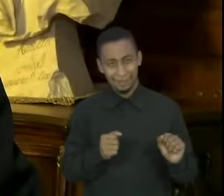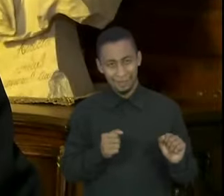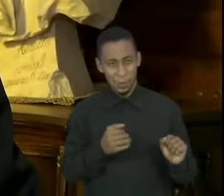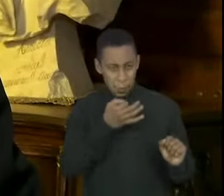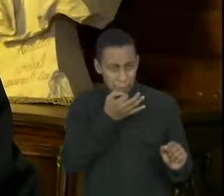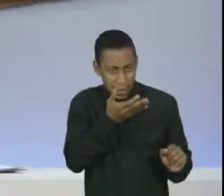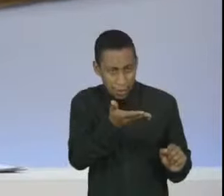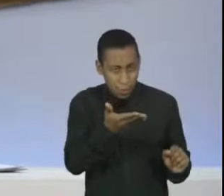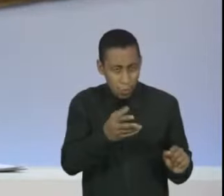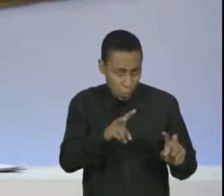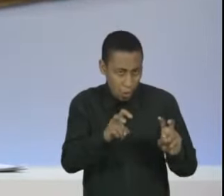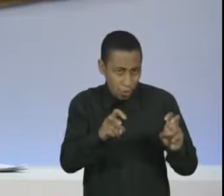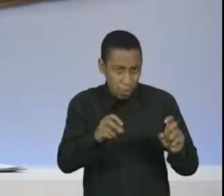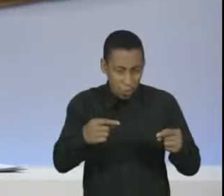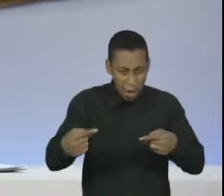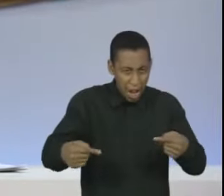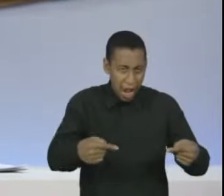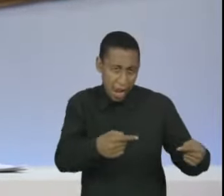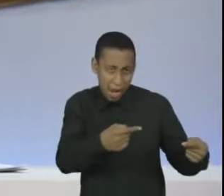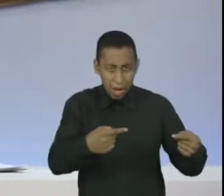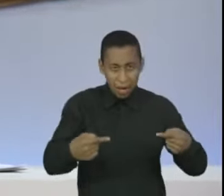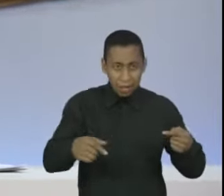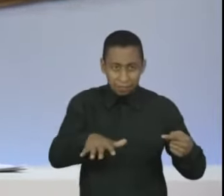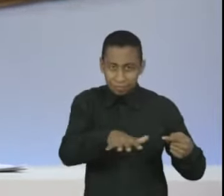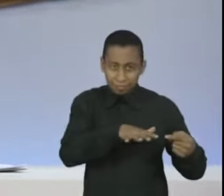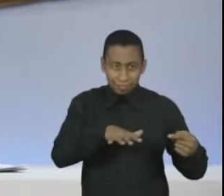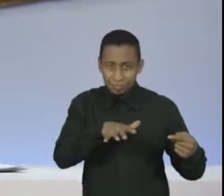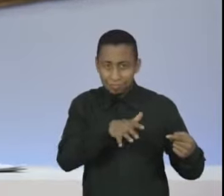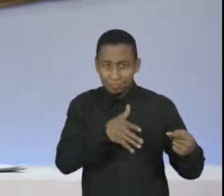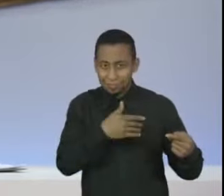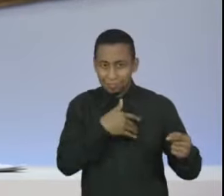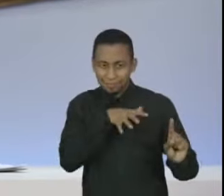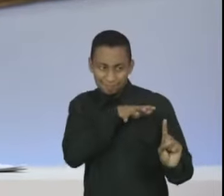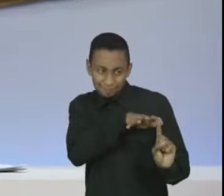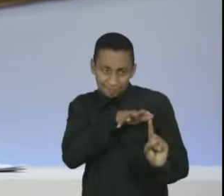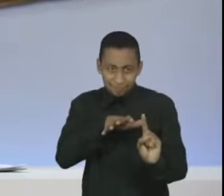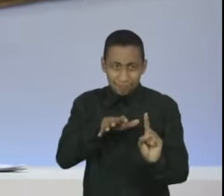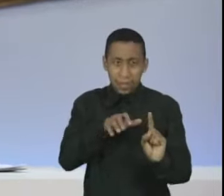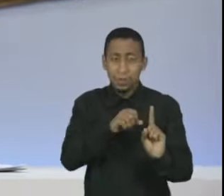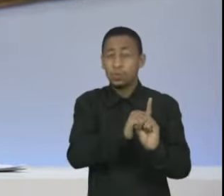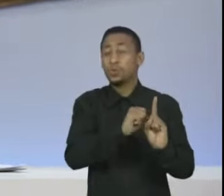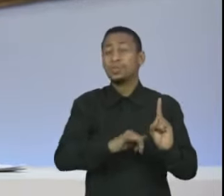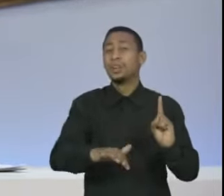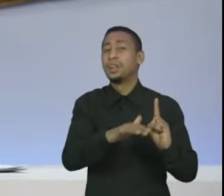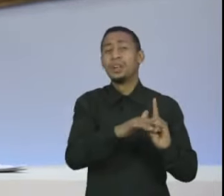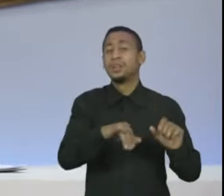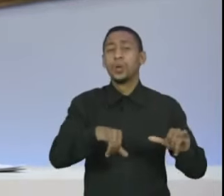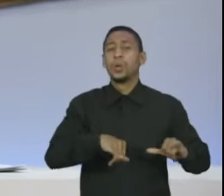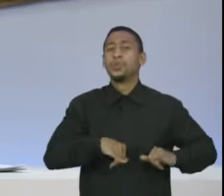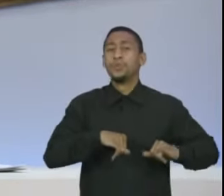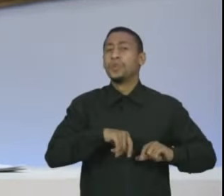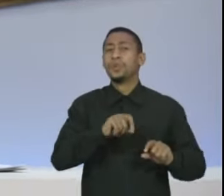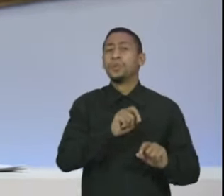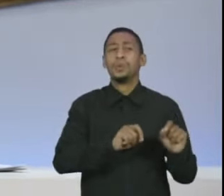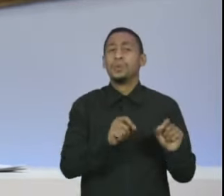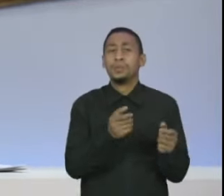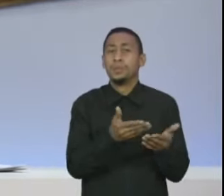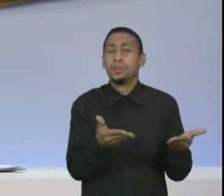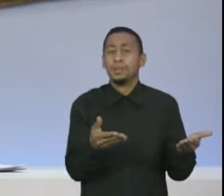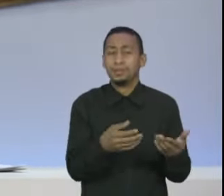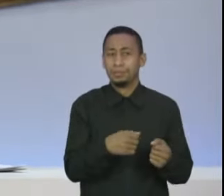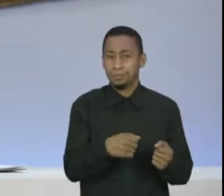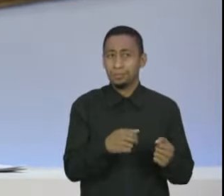desse fanatismo debate político que consequências concretas sociedade está sofrendo por causa desse